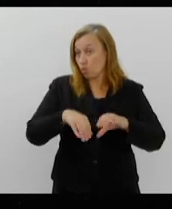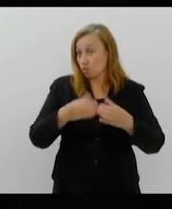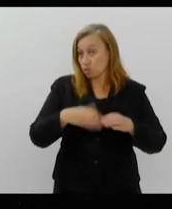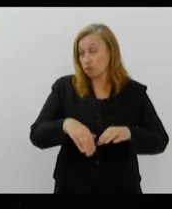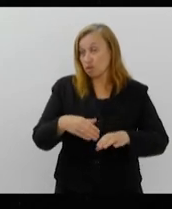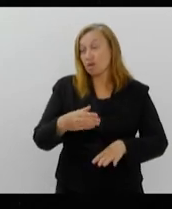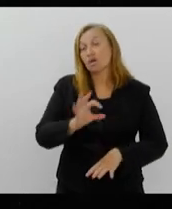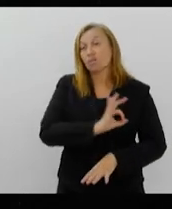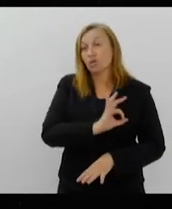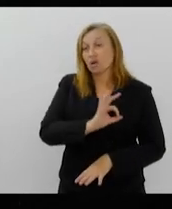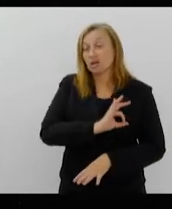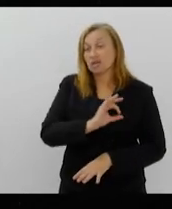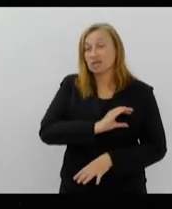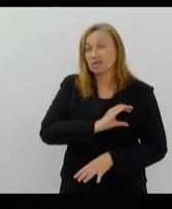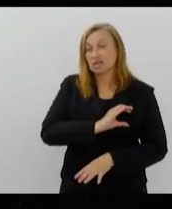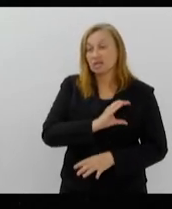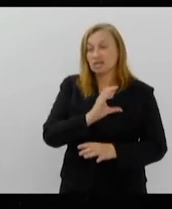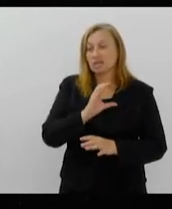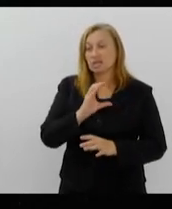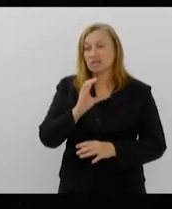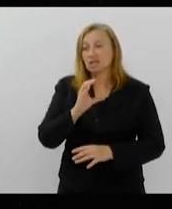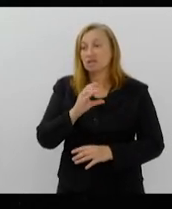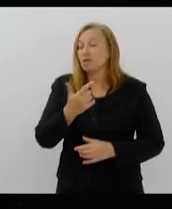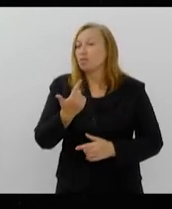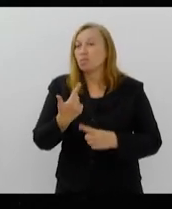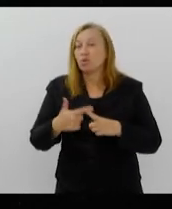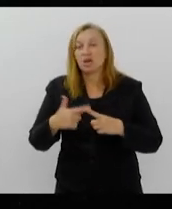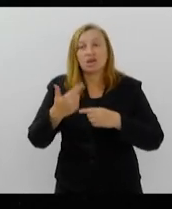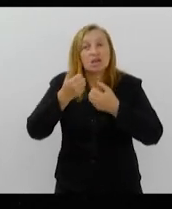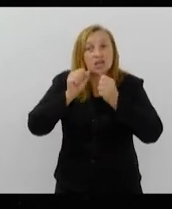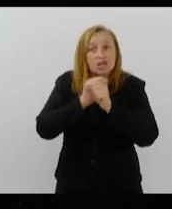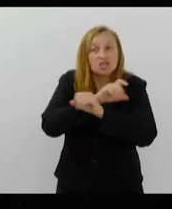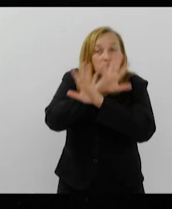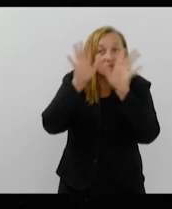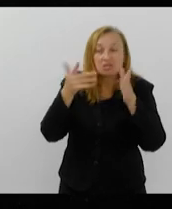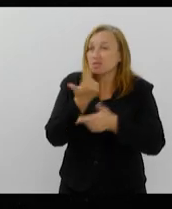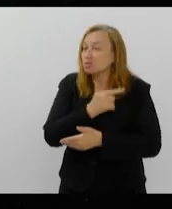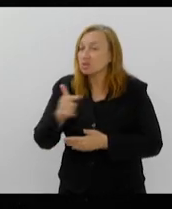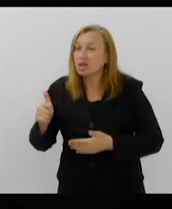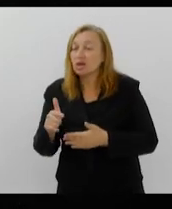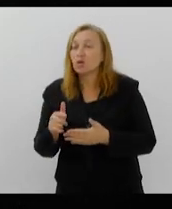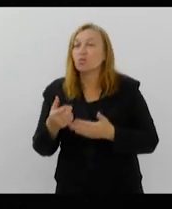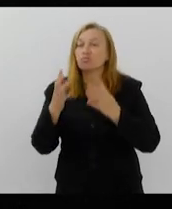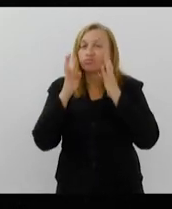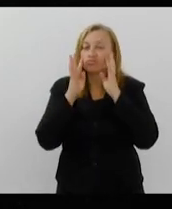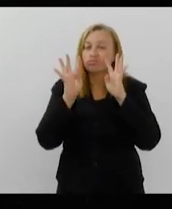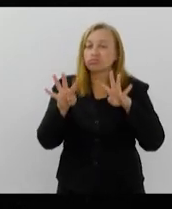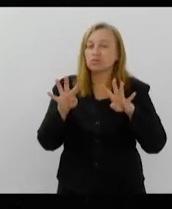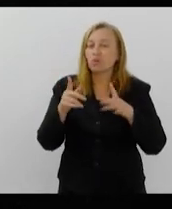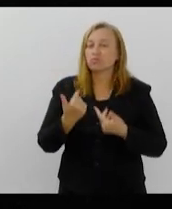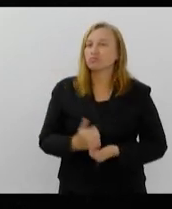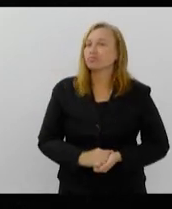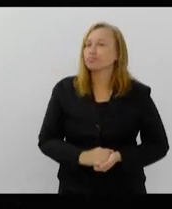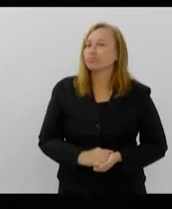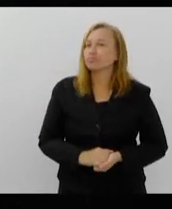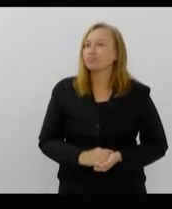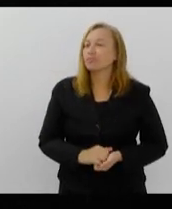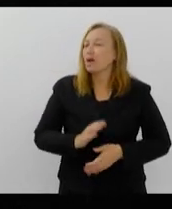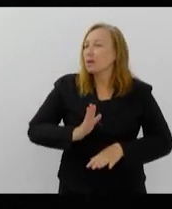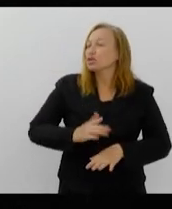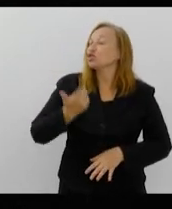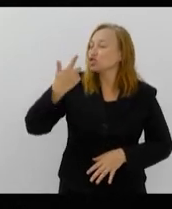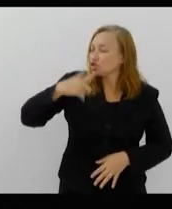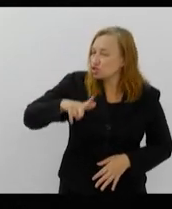há esclarecimento, não há argumento para isso. E o que me chama a atenção? É que, mais